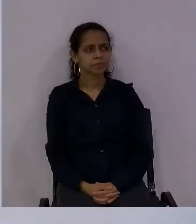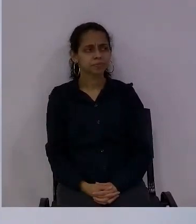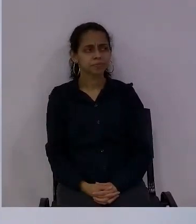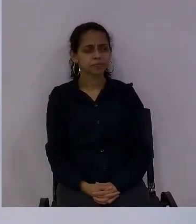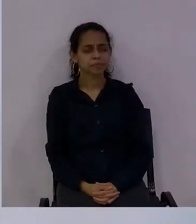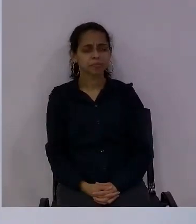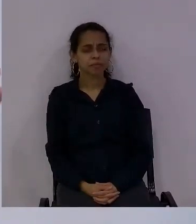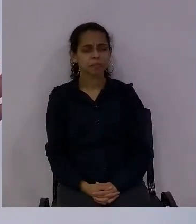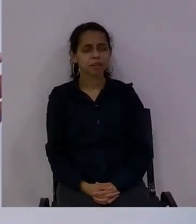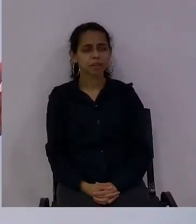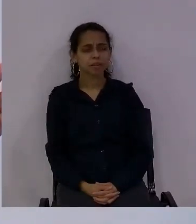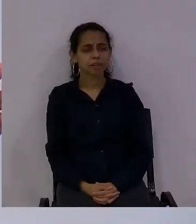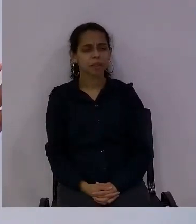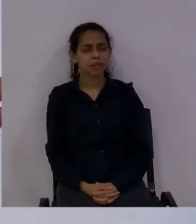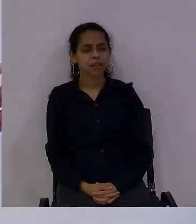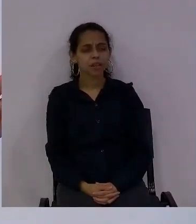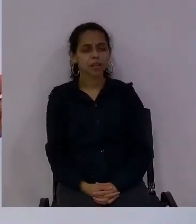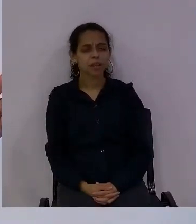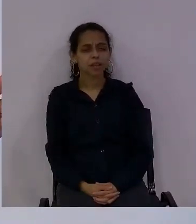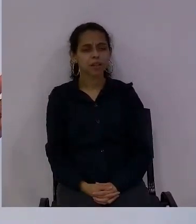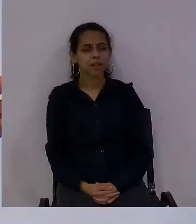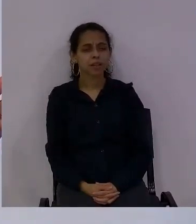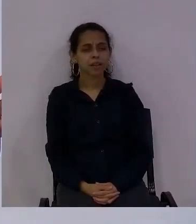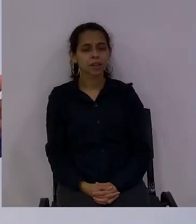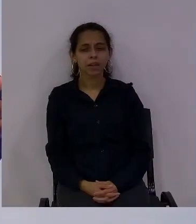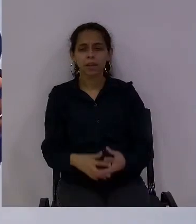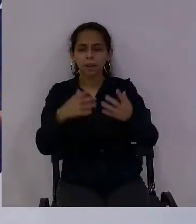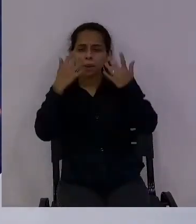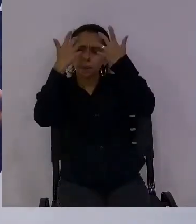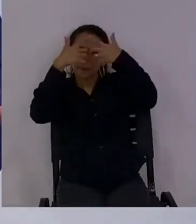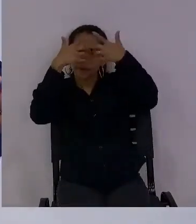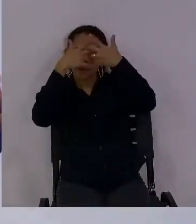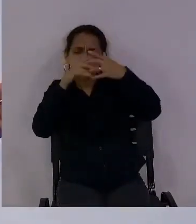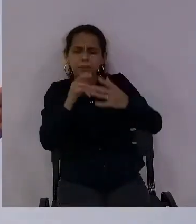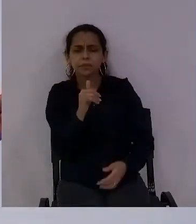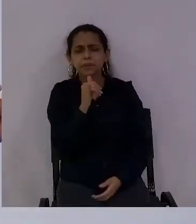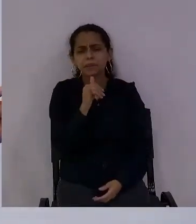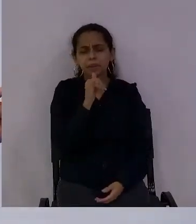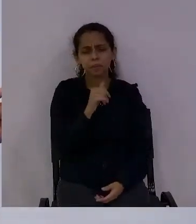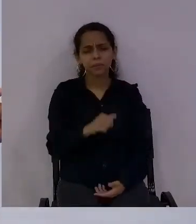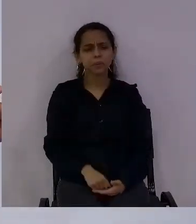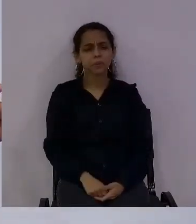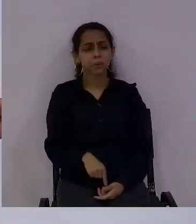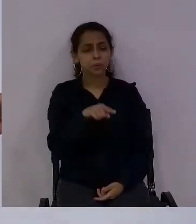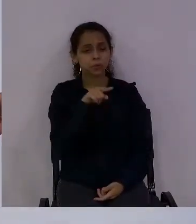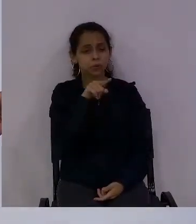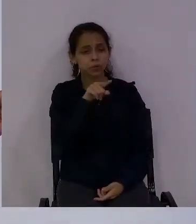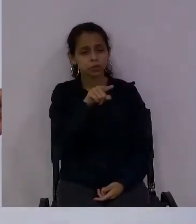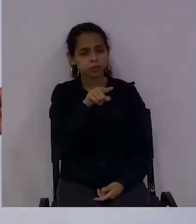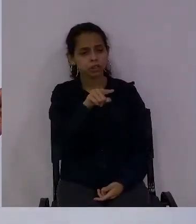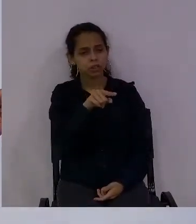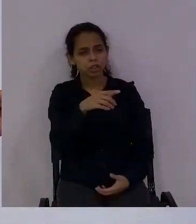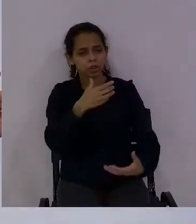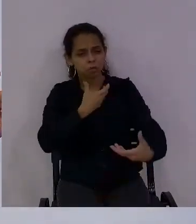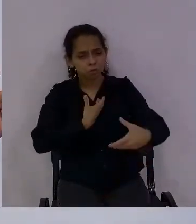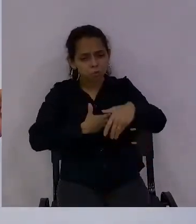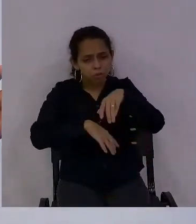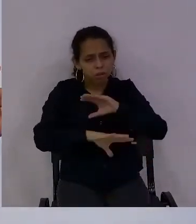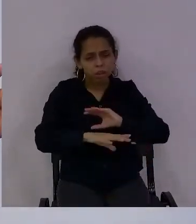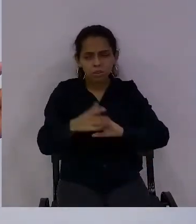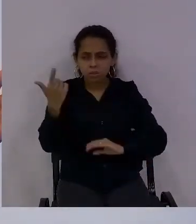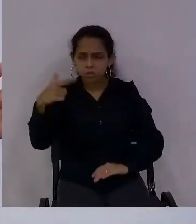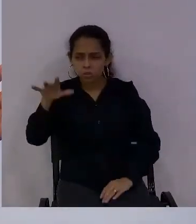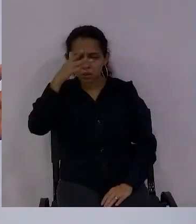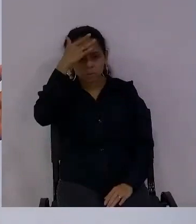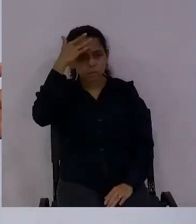É como se você fosse cumprir a tarefa de outra pessoa. E não uma tarefa simples, mas uma tarefa que